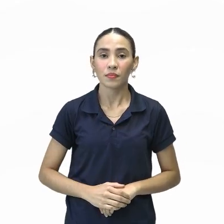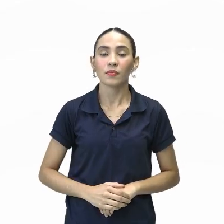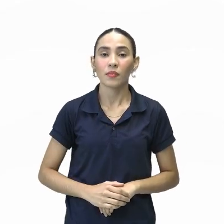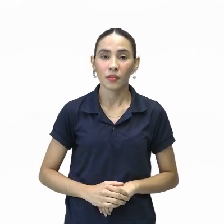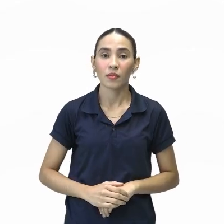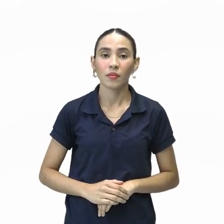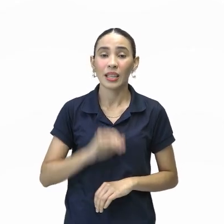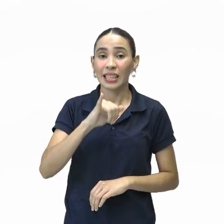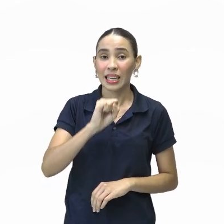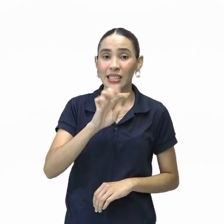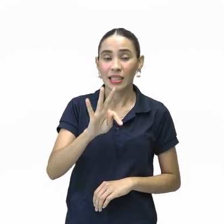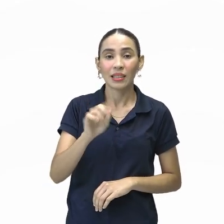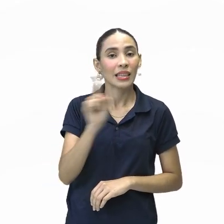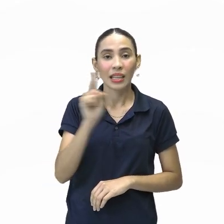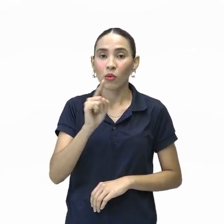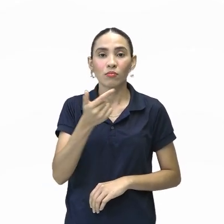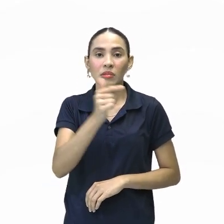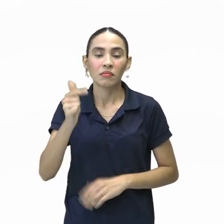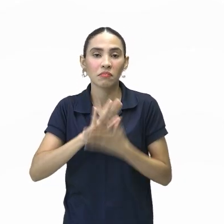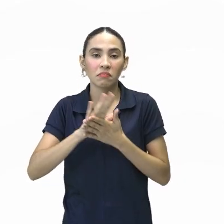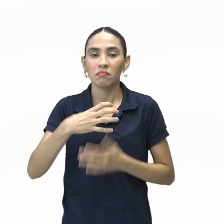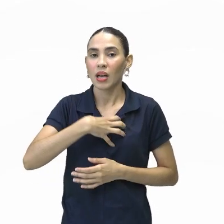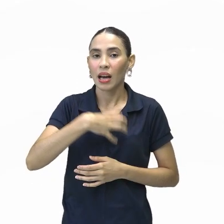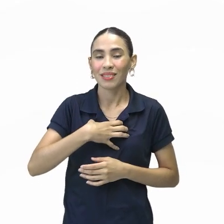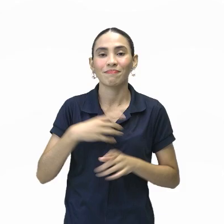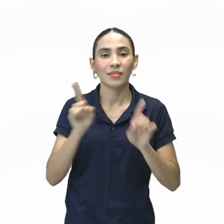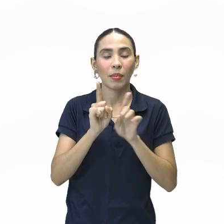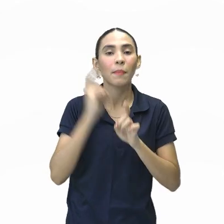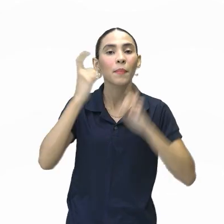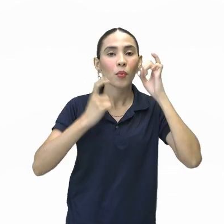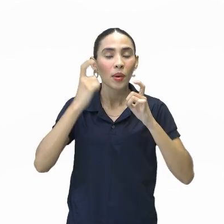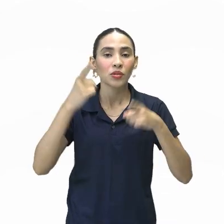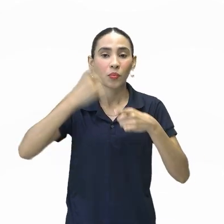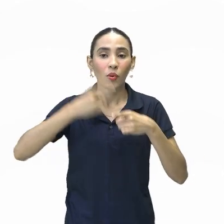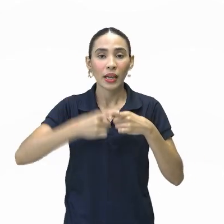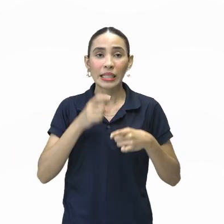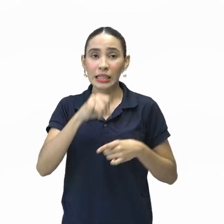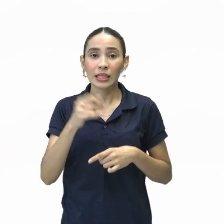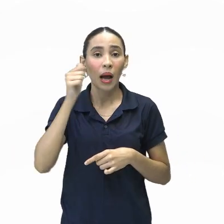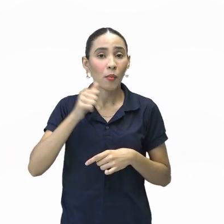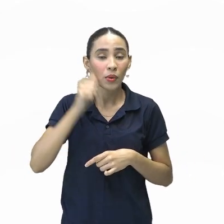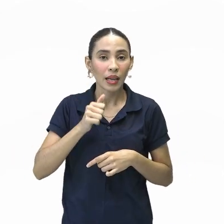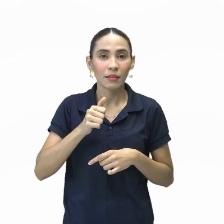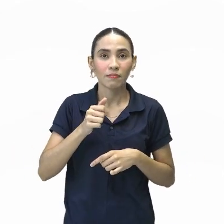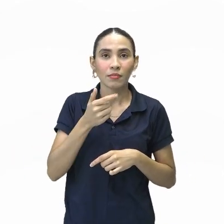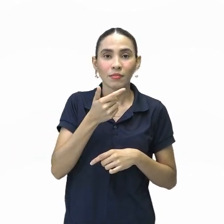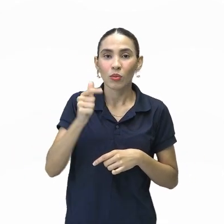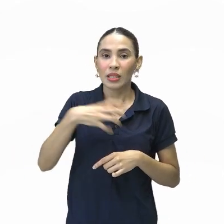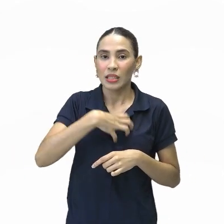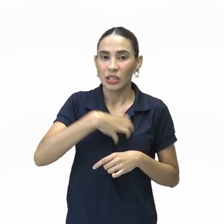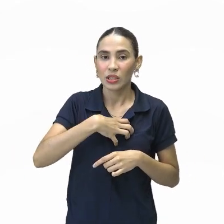por essa IST não apresentam sintomas. Isso também é preocupante. Por quê? Se a mulher não é diagnosticada,